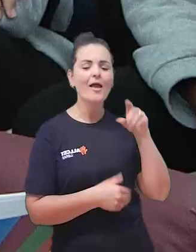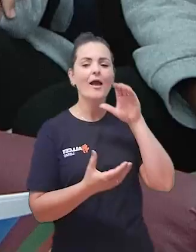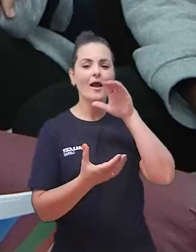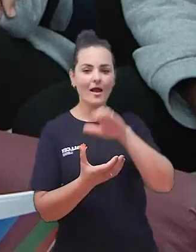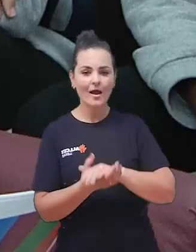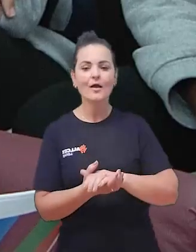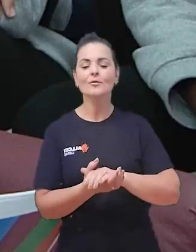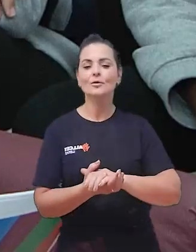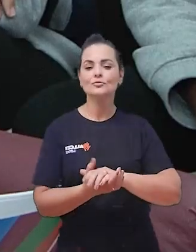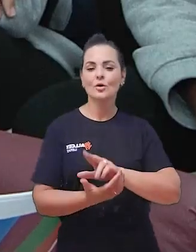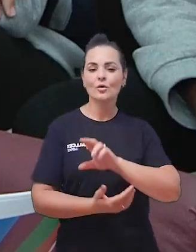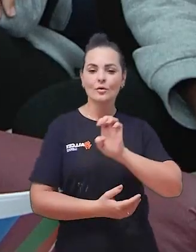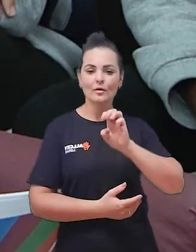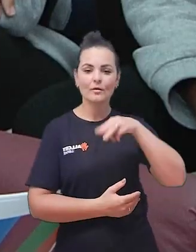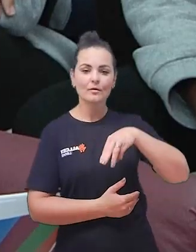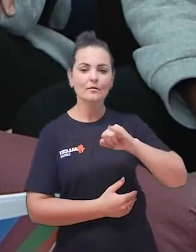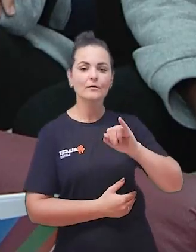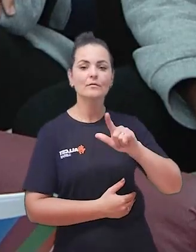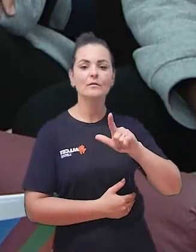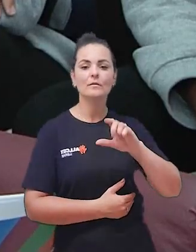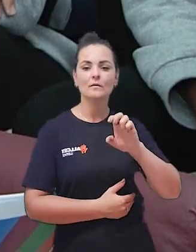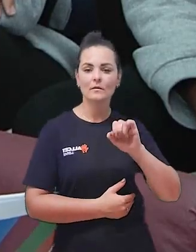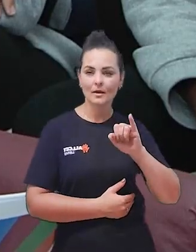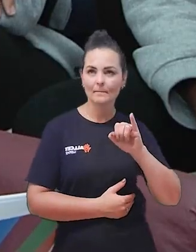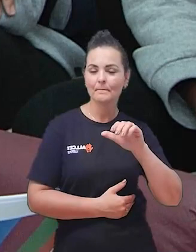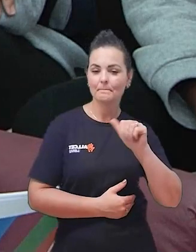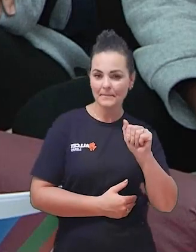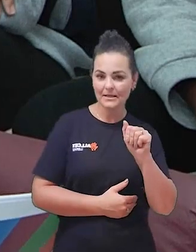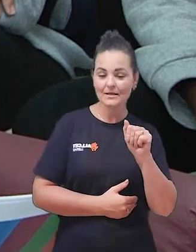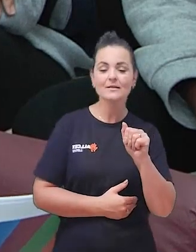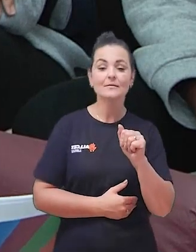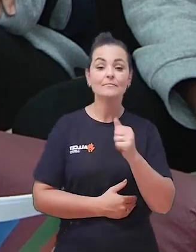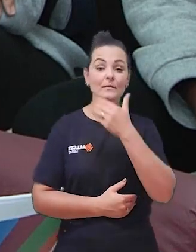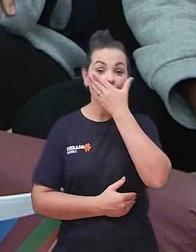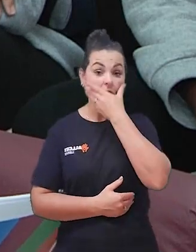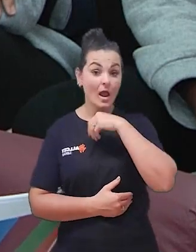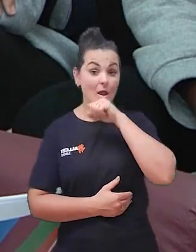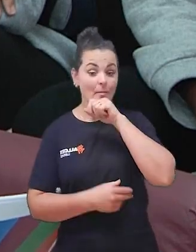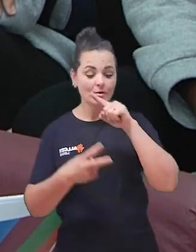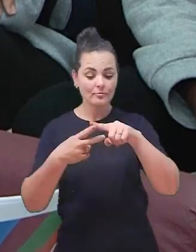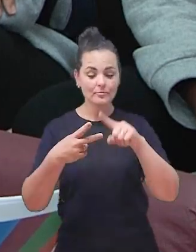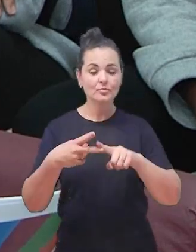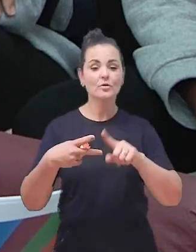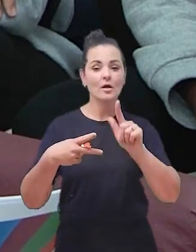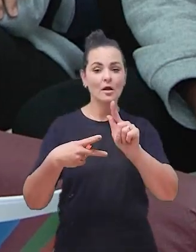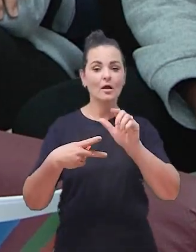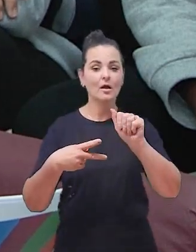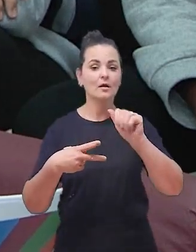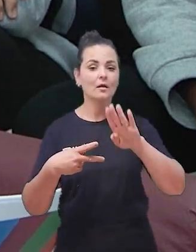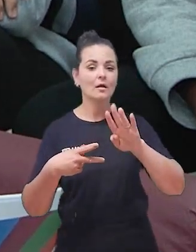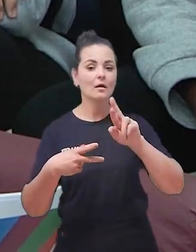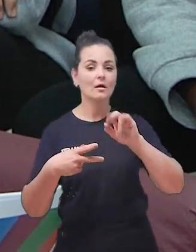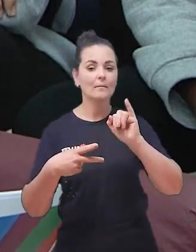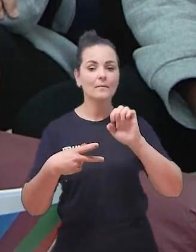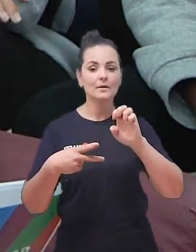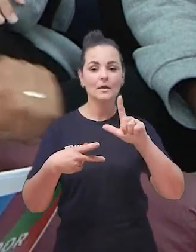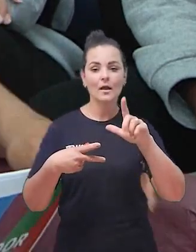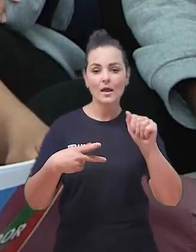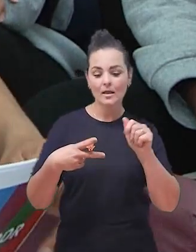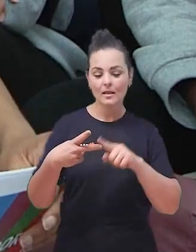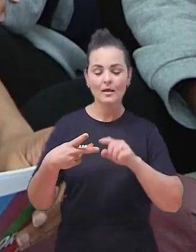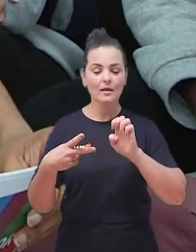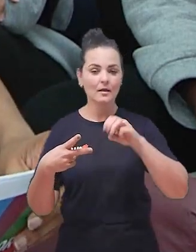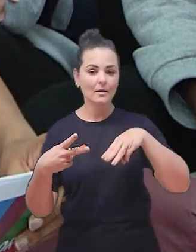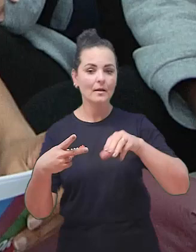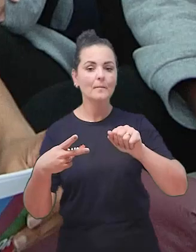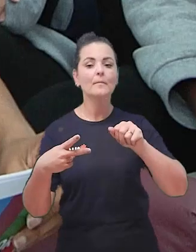Emília, pai da Gabriela e da Emanuela, e quase avô. E quando era aluno, tinha muito medo do